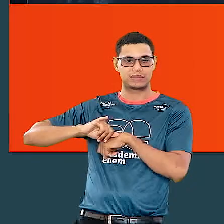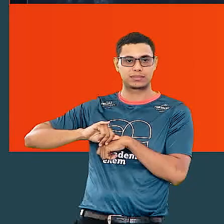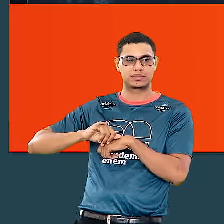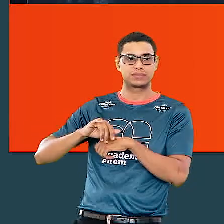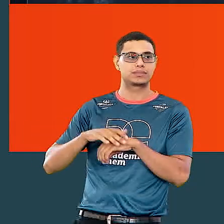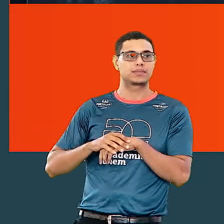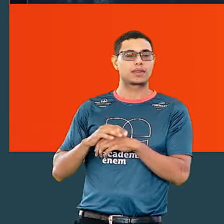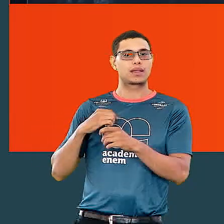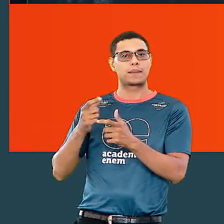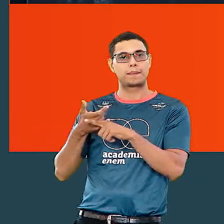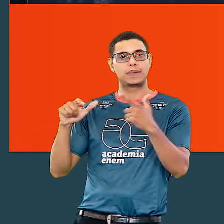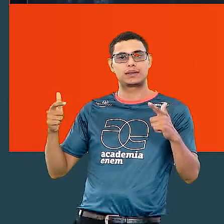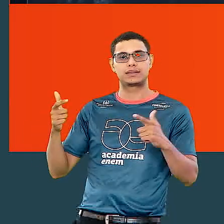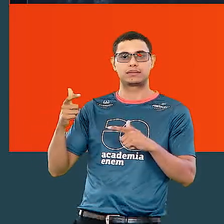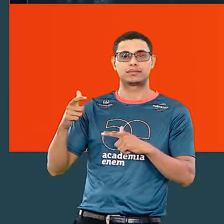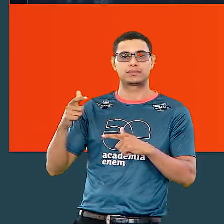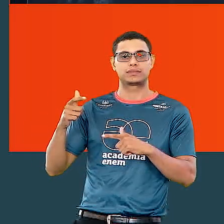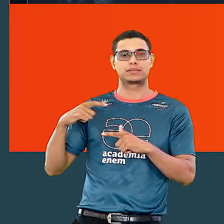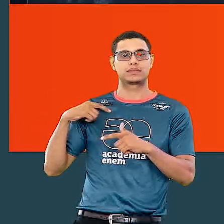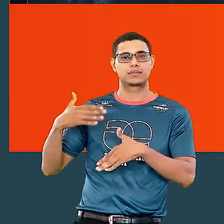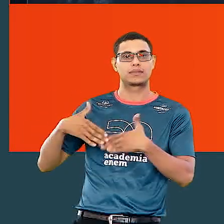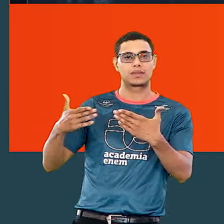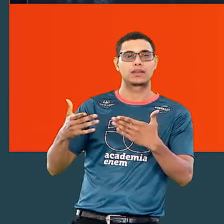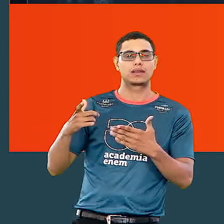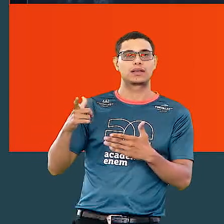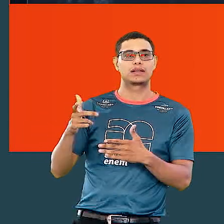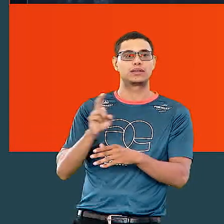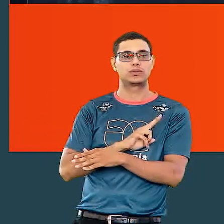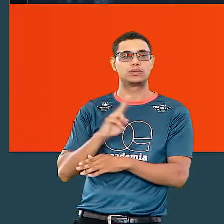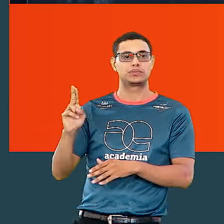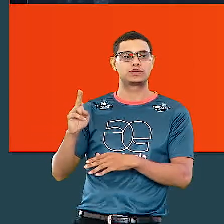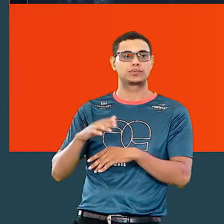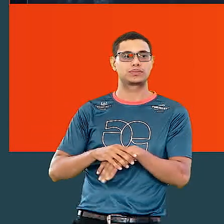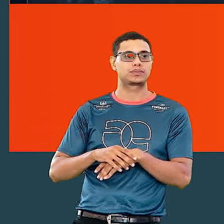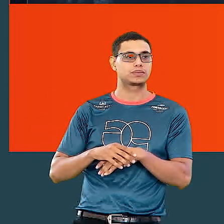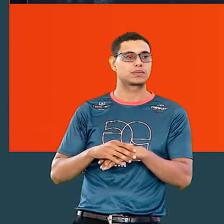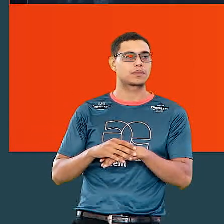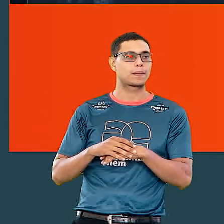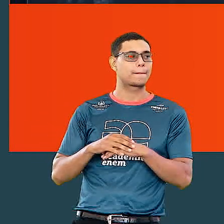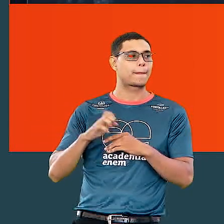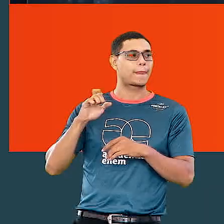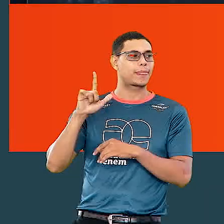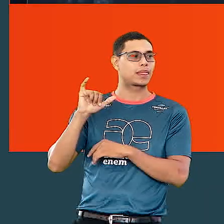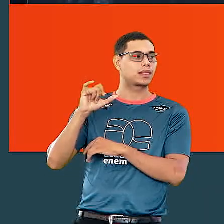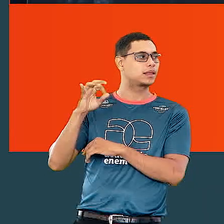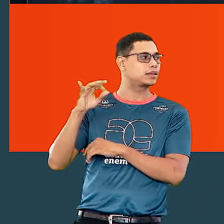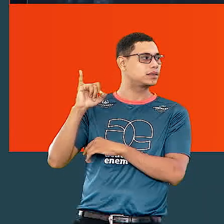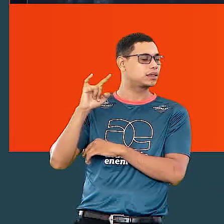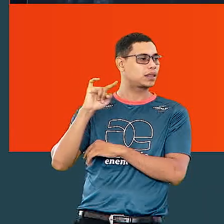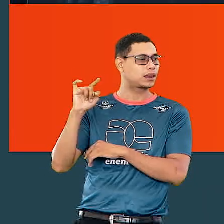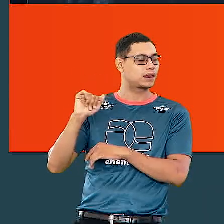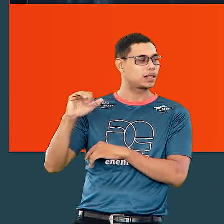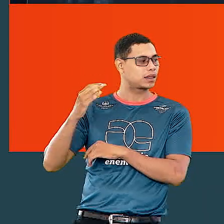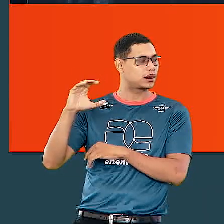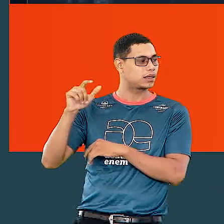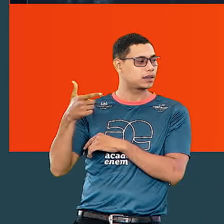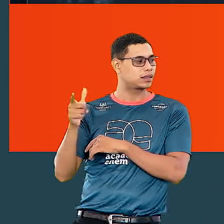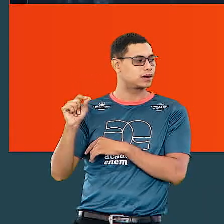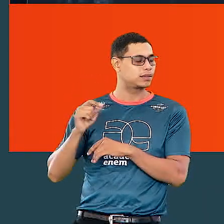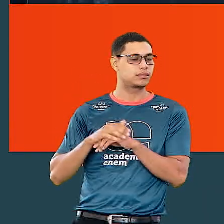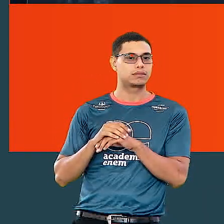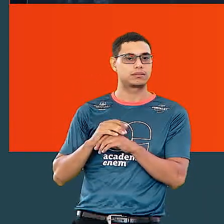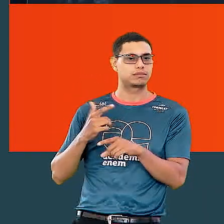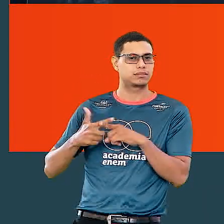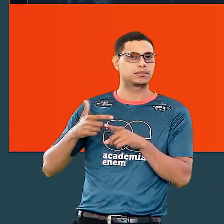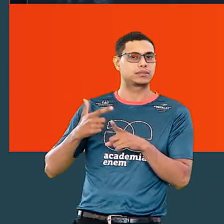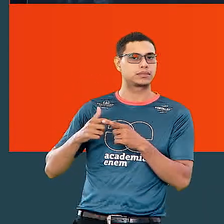deles passaram por um processo que a gente chama, né, de elitização. Por que, Isaac? Porque em